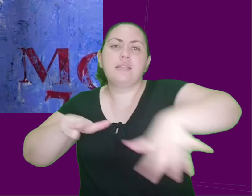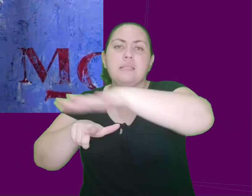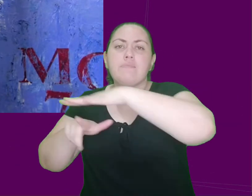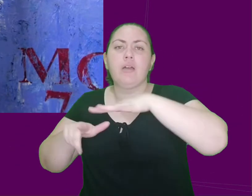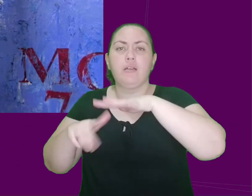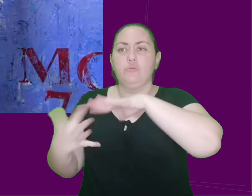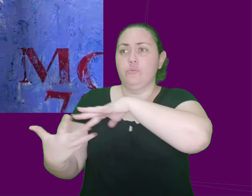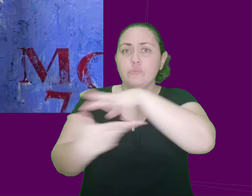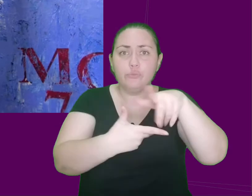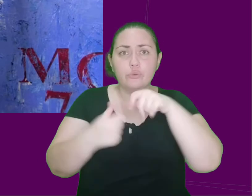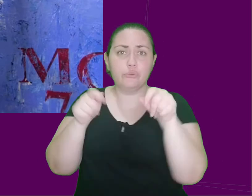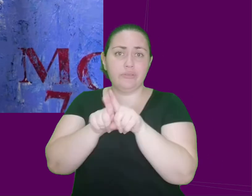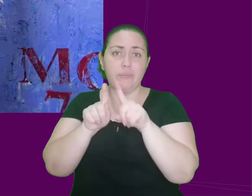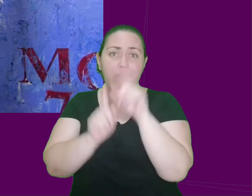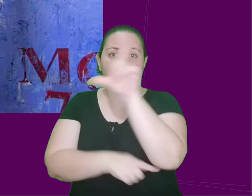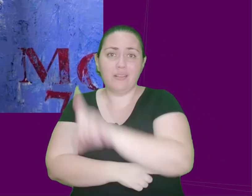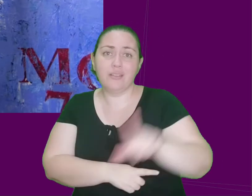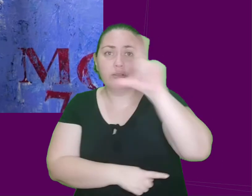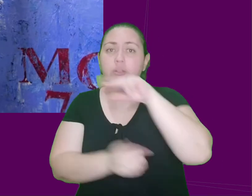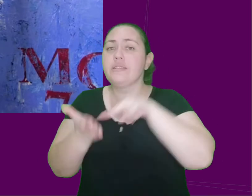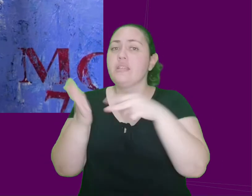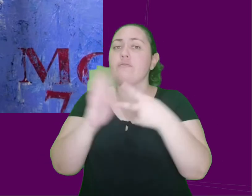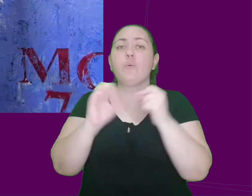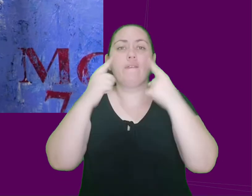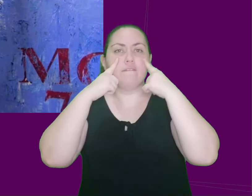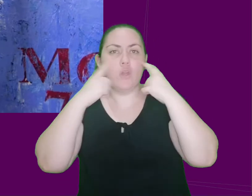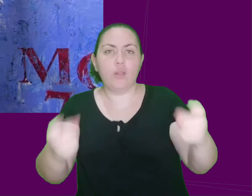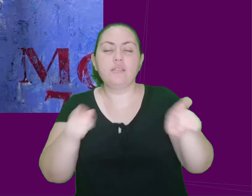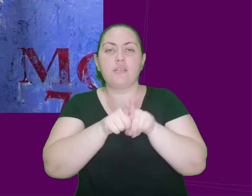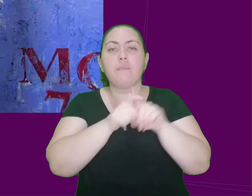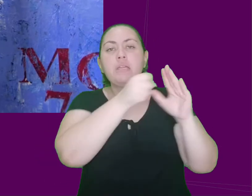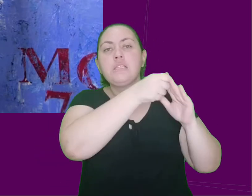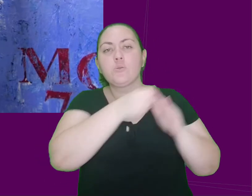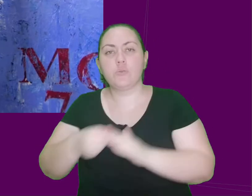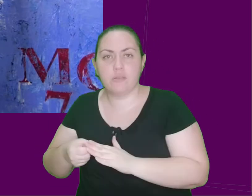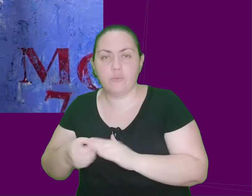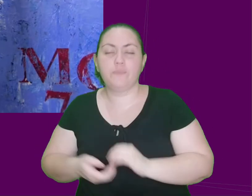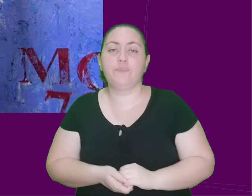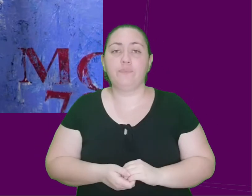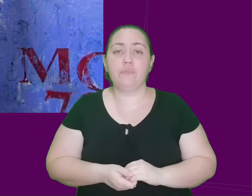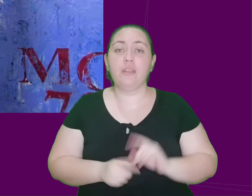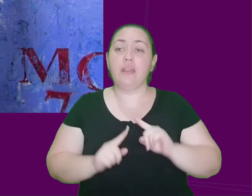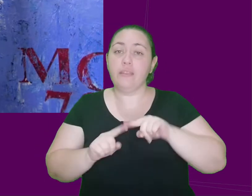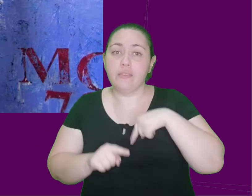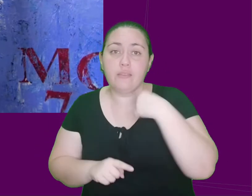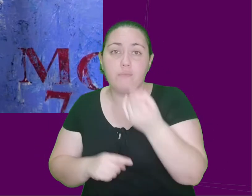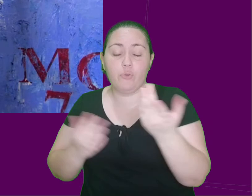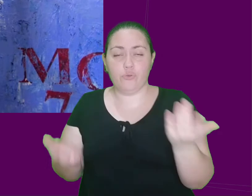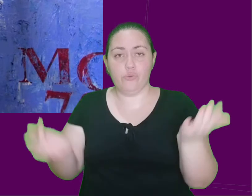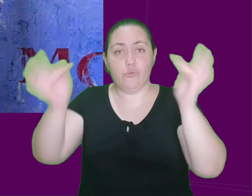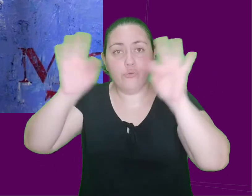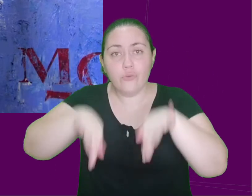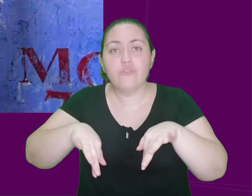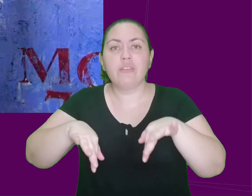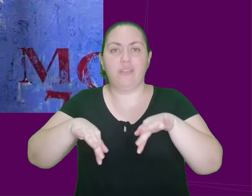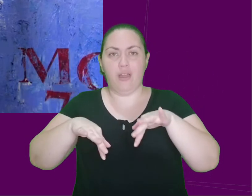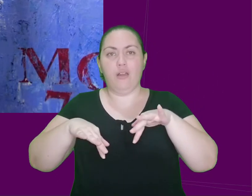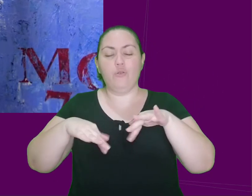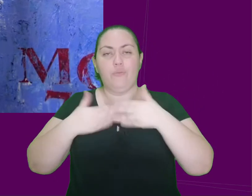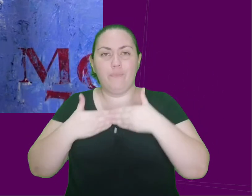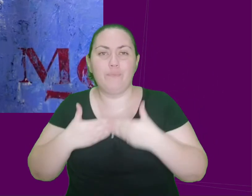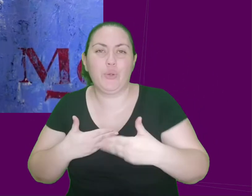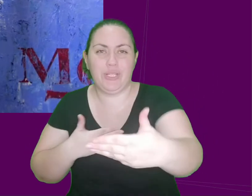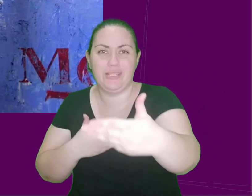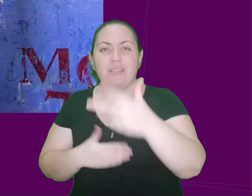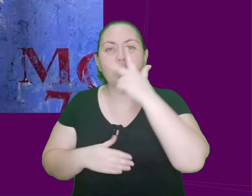é pautada pela violência e pela exclusão. E ao final da progressão, que acaba em seu início, ou seja,